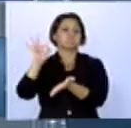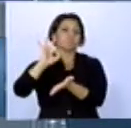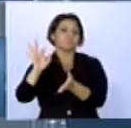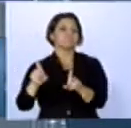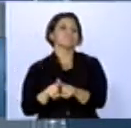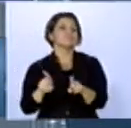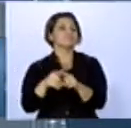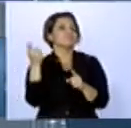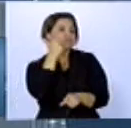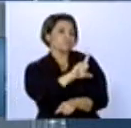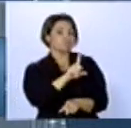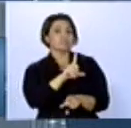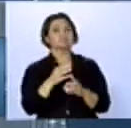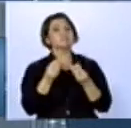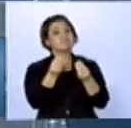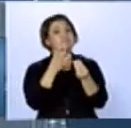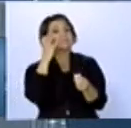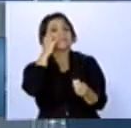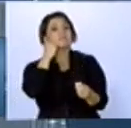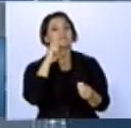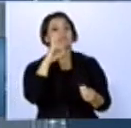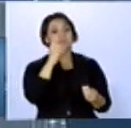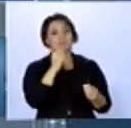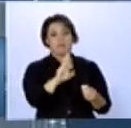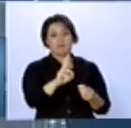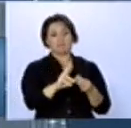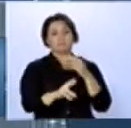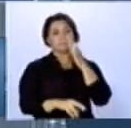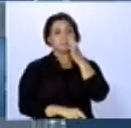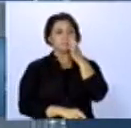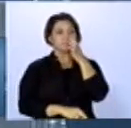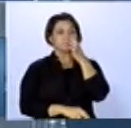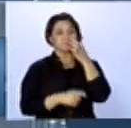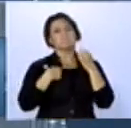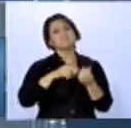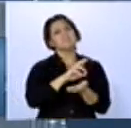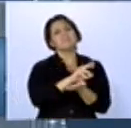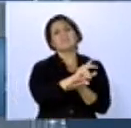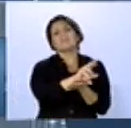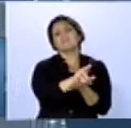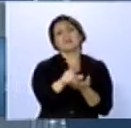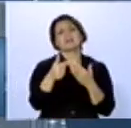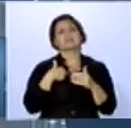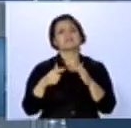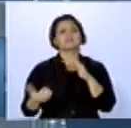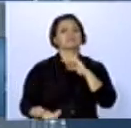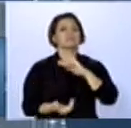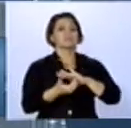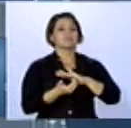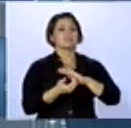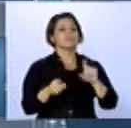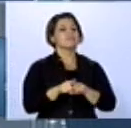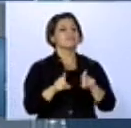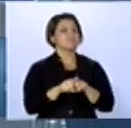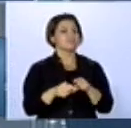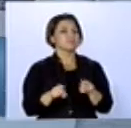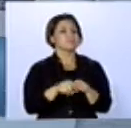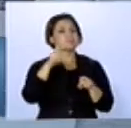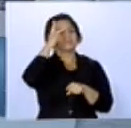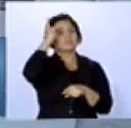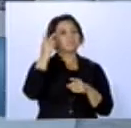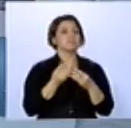grande do ar bom Existem várias formas de colocar limites aos partidos e aos doadores